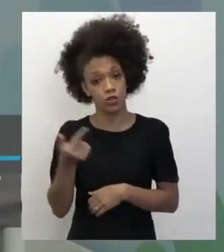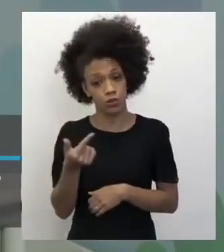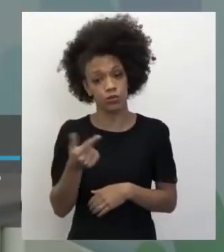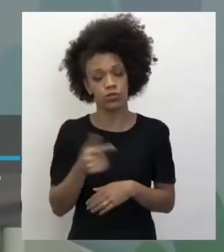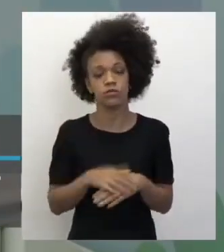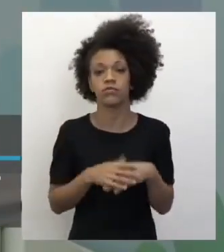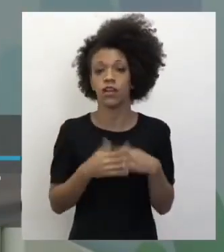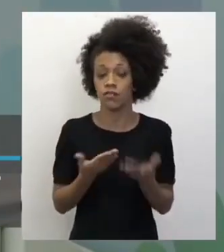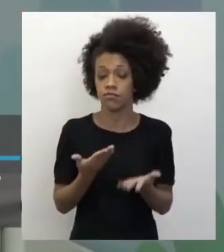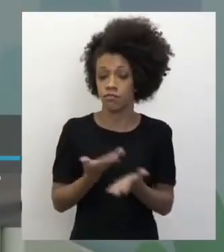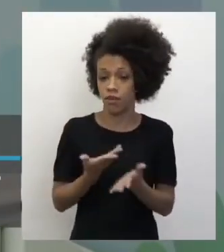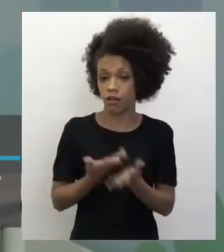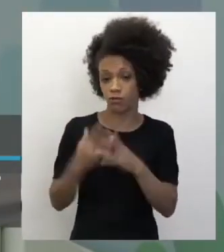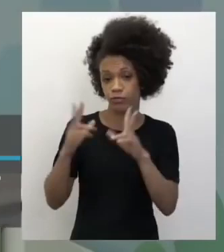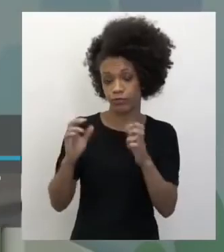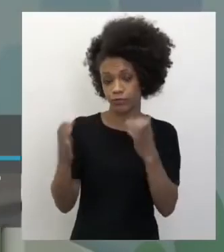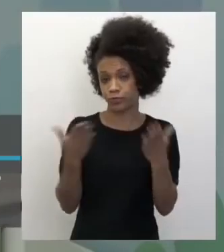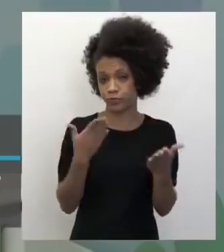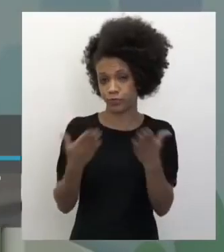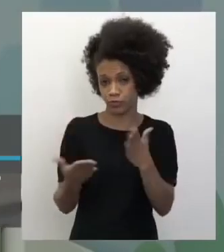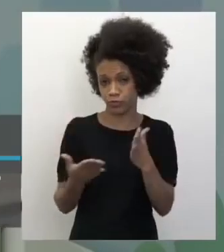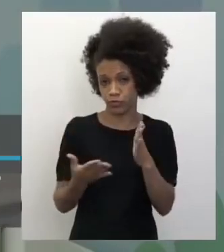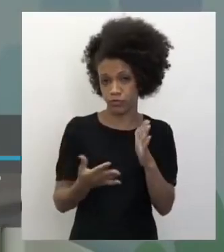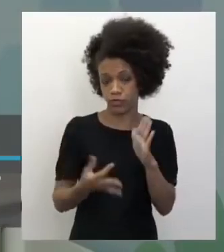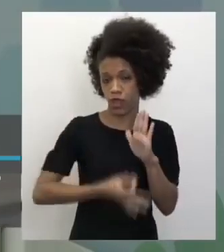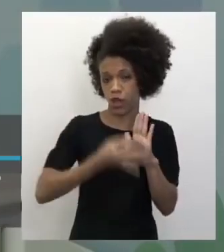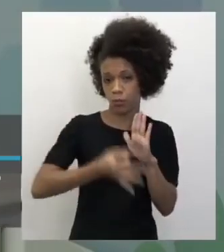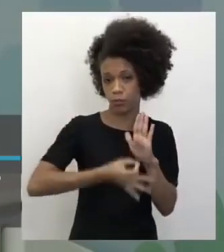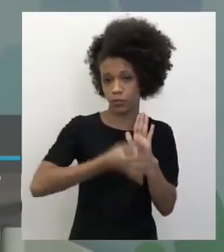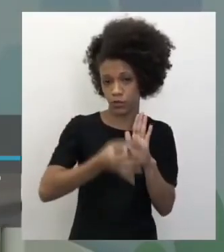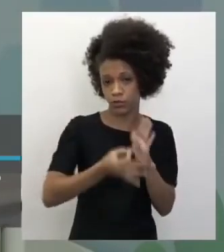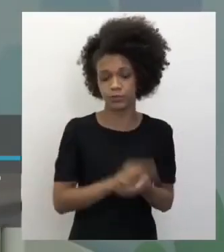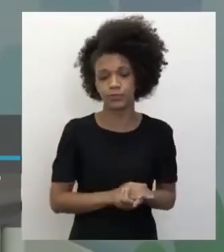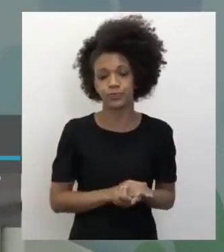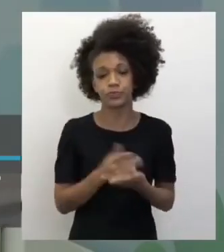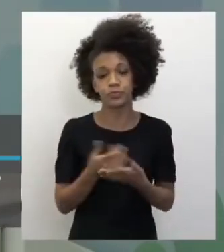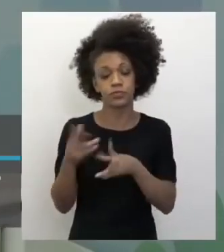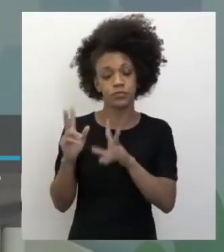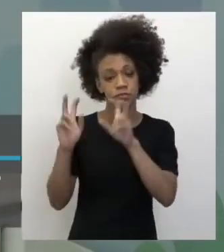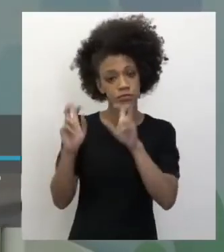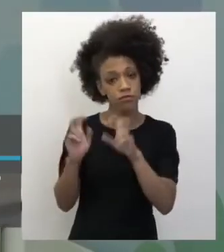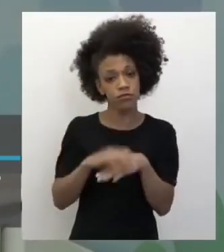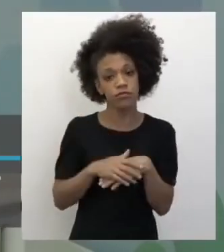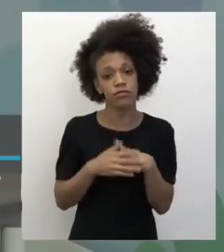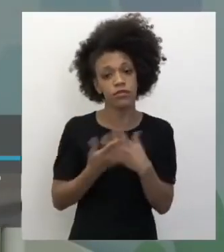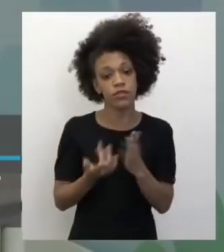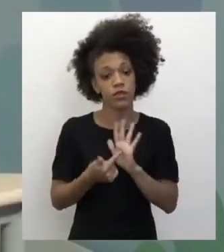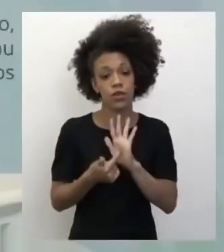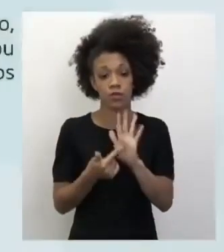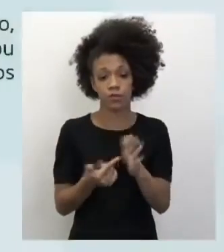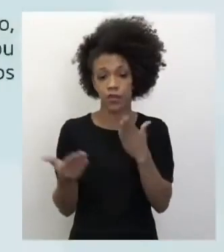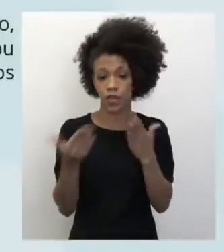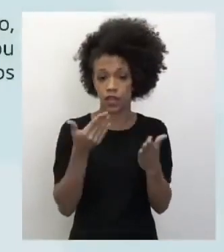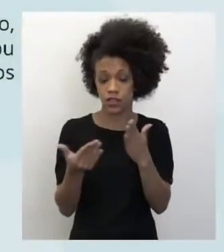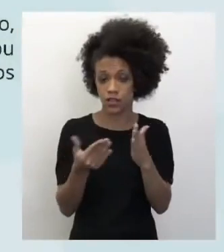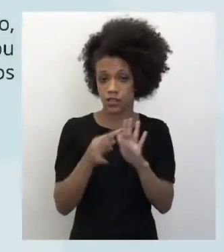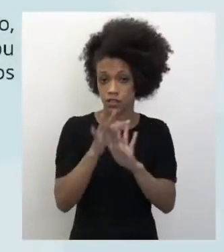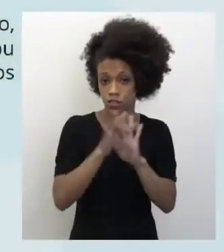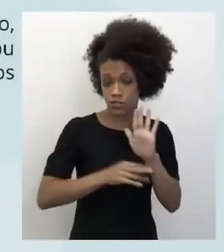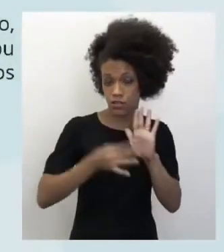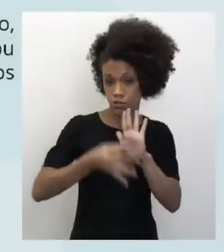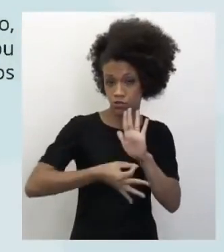dessa aula cujo título é Analisando Argumentos. Aí no tema, eu coloquei ali, análise de texto